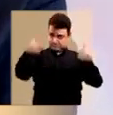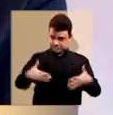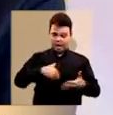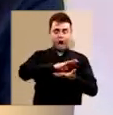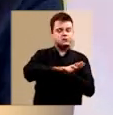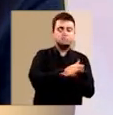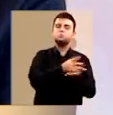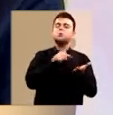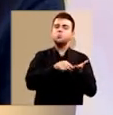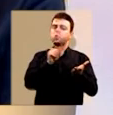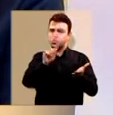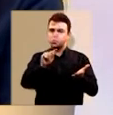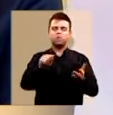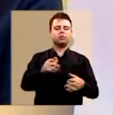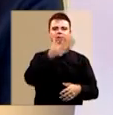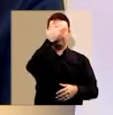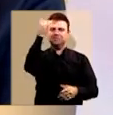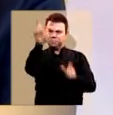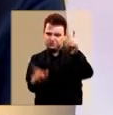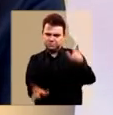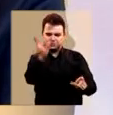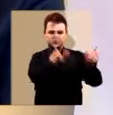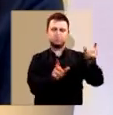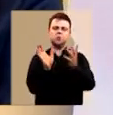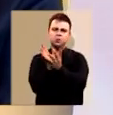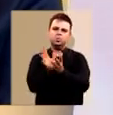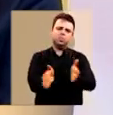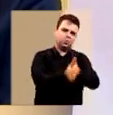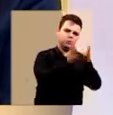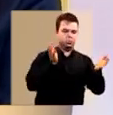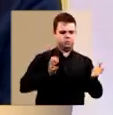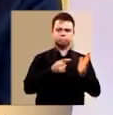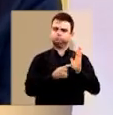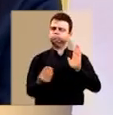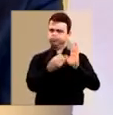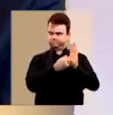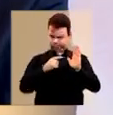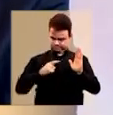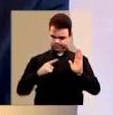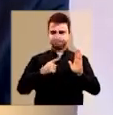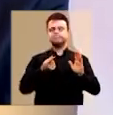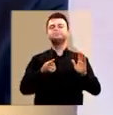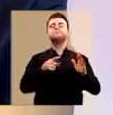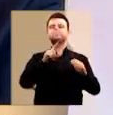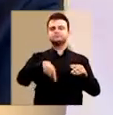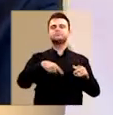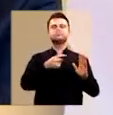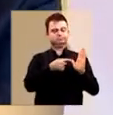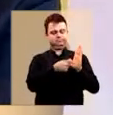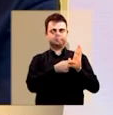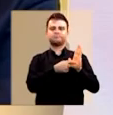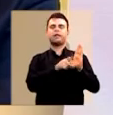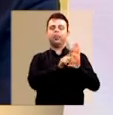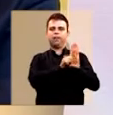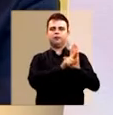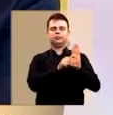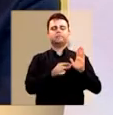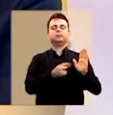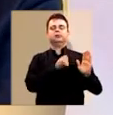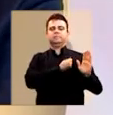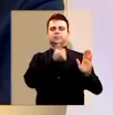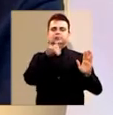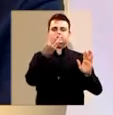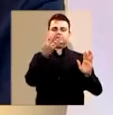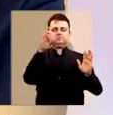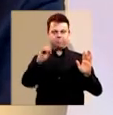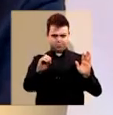racismo resultantes de raça e cor, classe, enfim. E nós temos também o artigo 140, parágrafo 3º do Código Penal, que